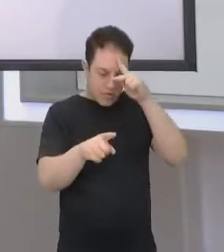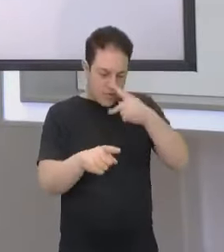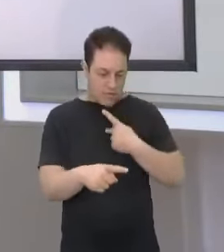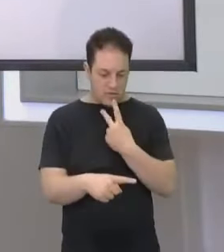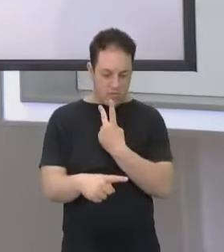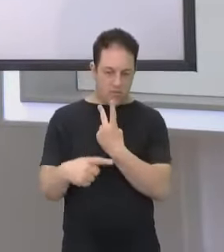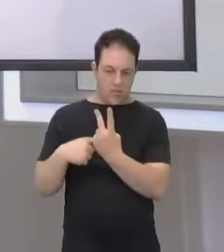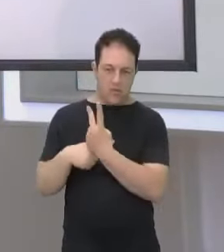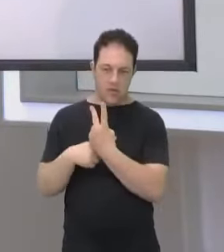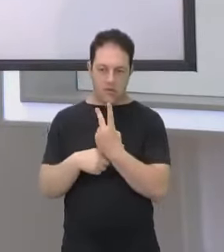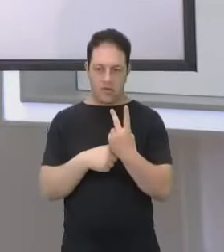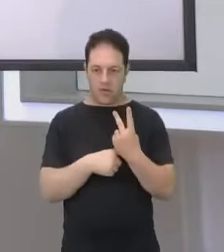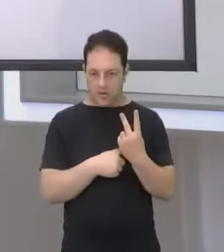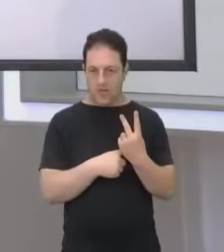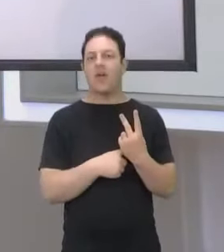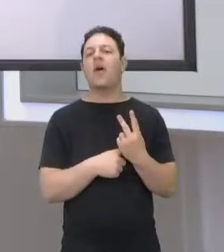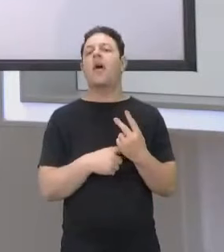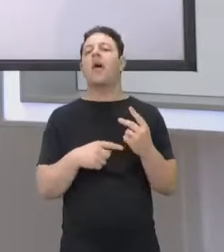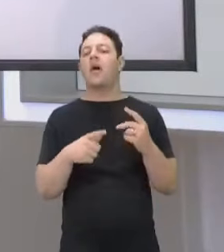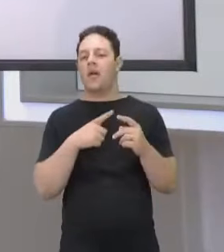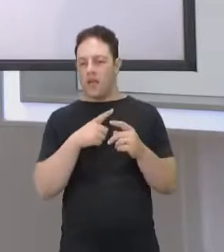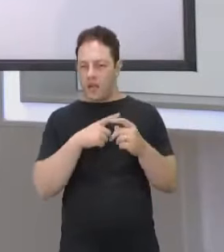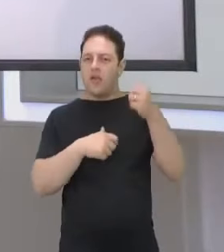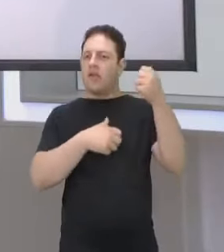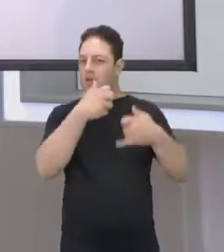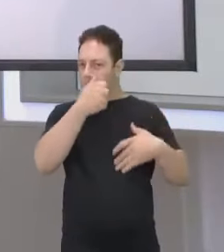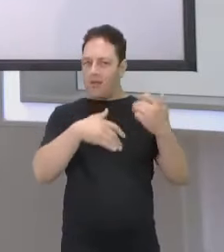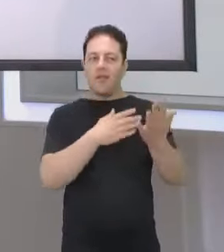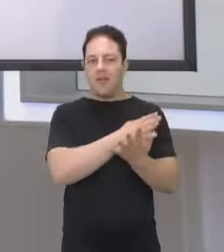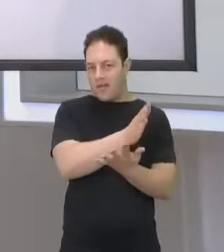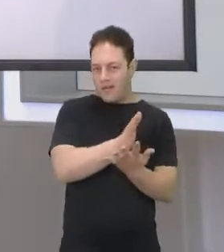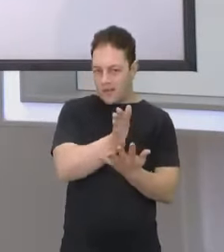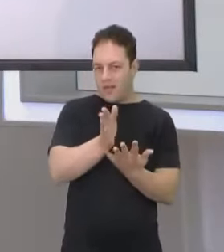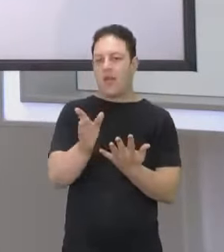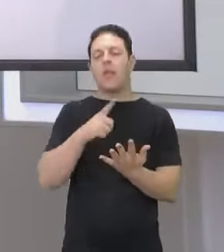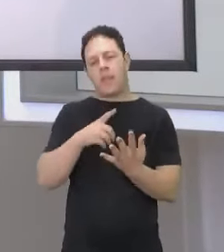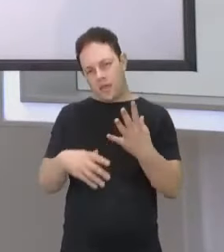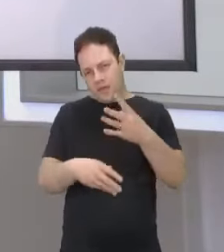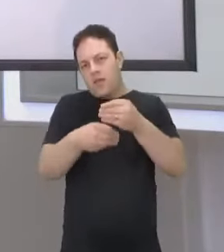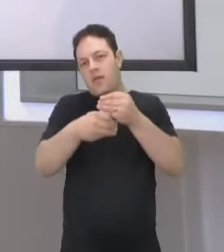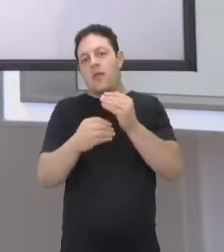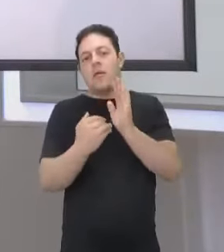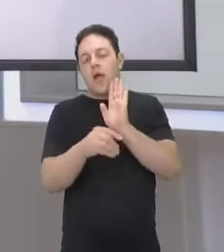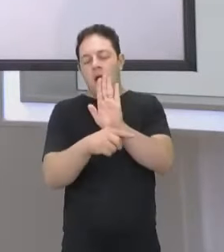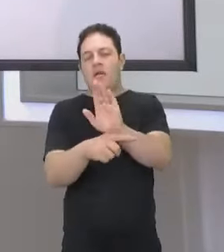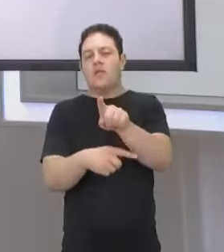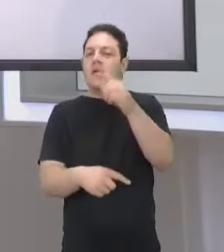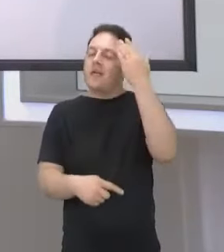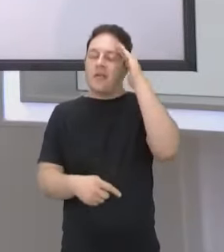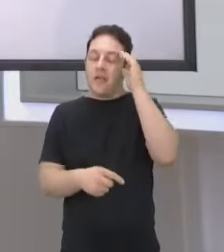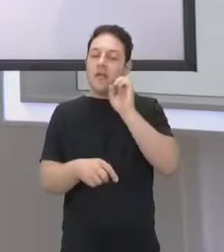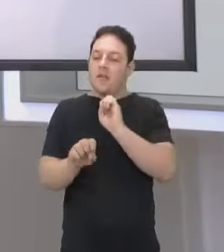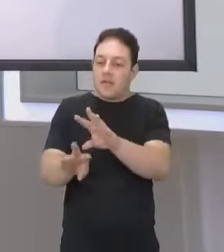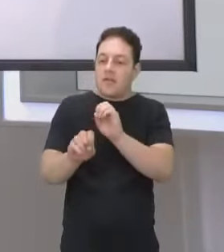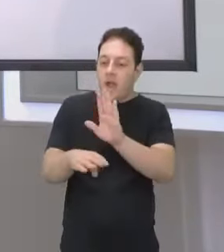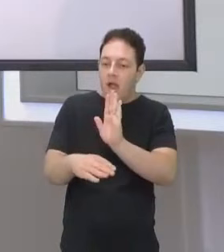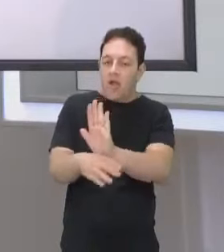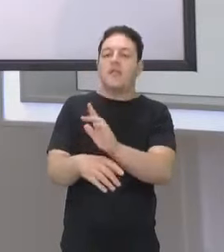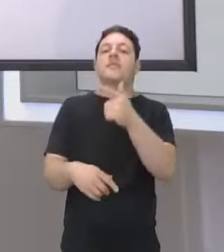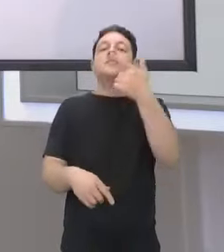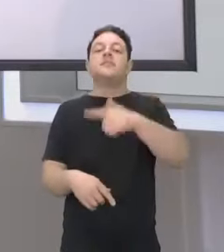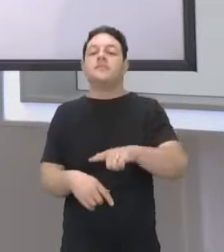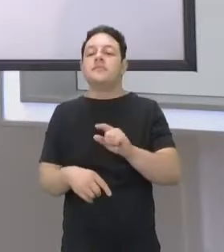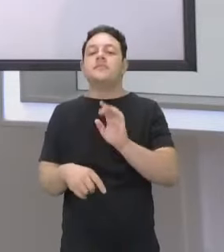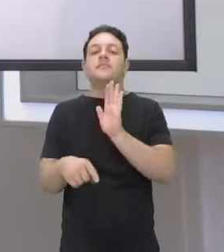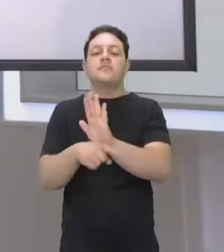autoproteção. Né? As outras trilhas falam um pouco disso, a gente está complementando esse material, tá? Usar o